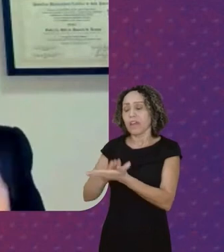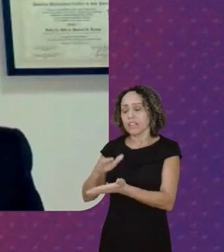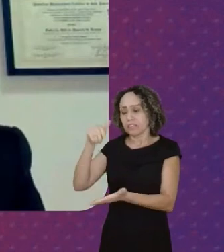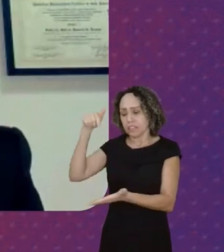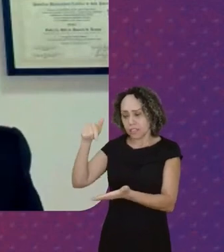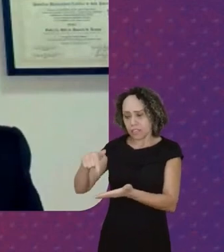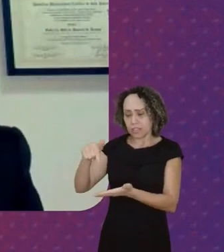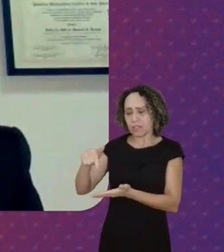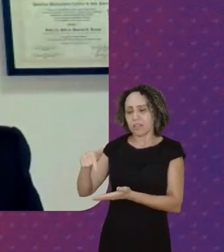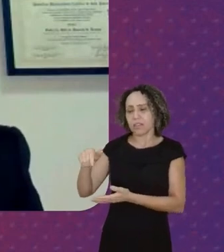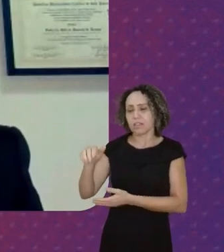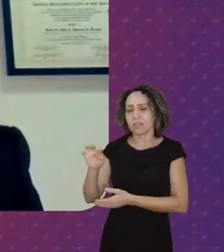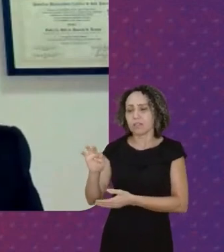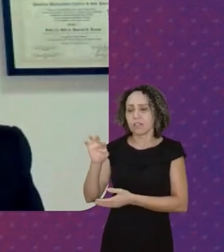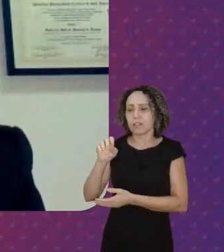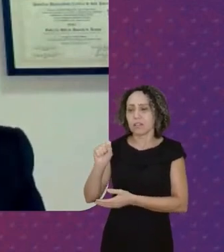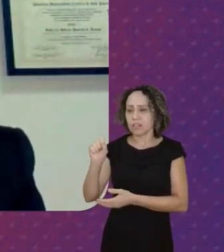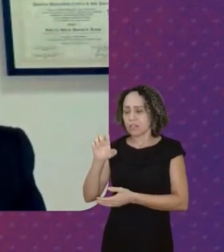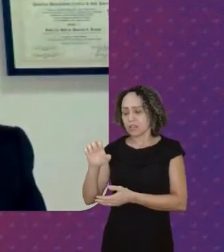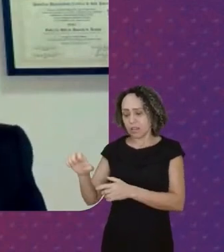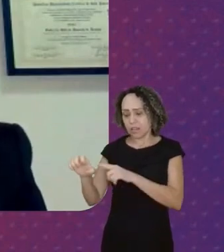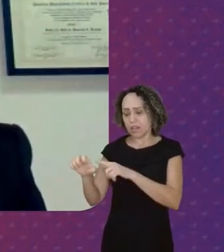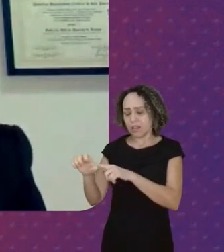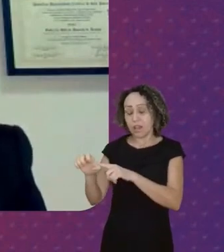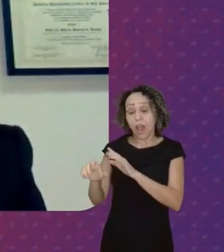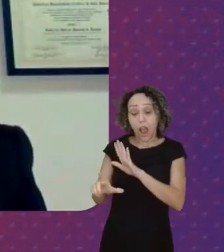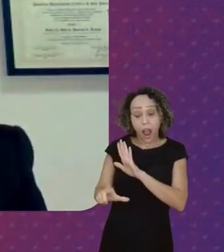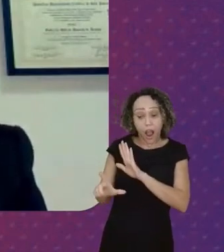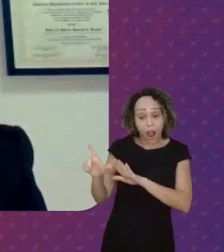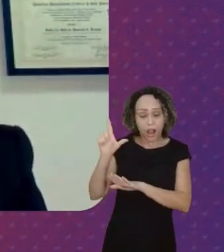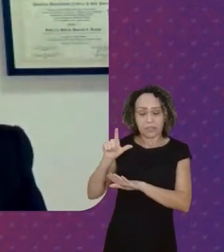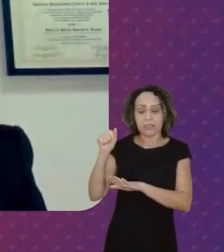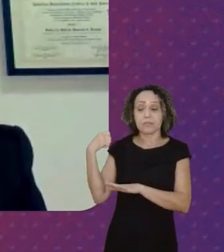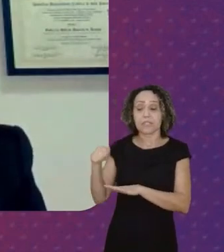a forma de associação, né,